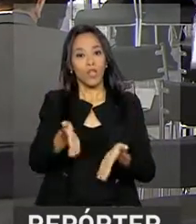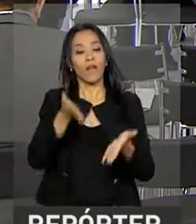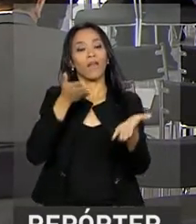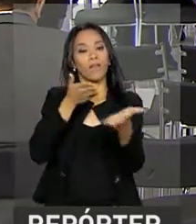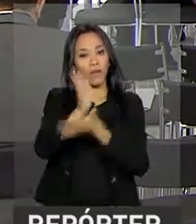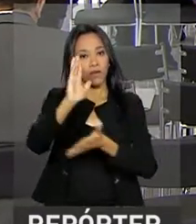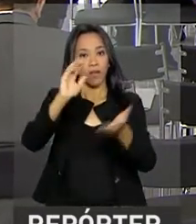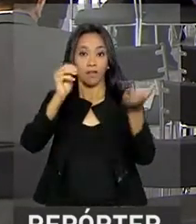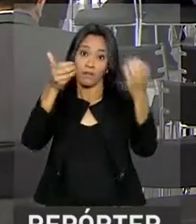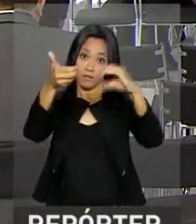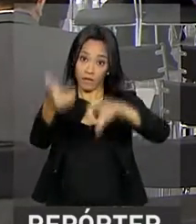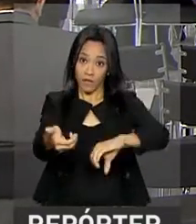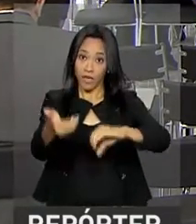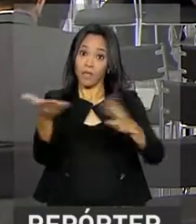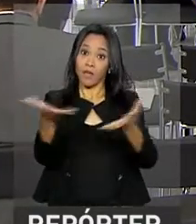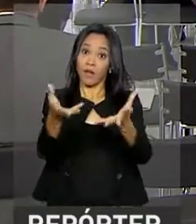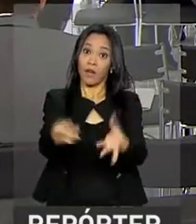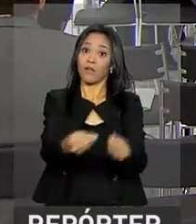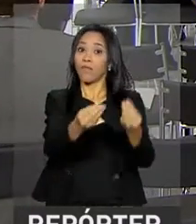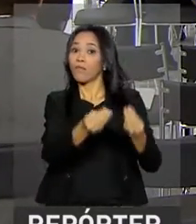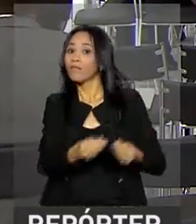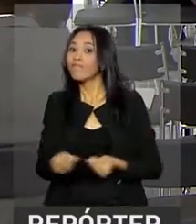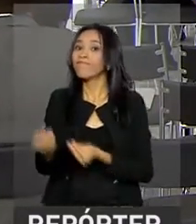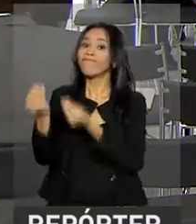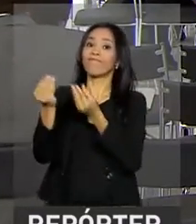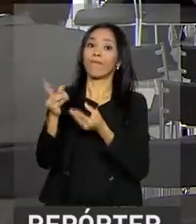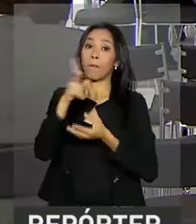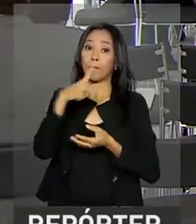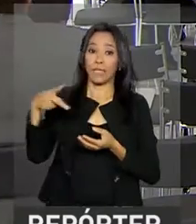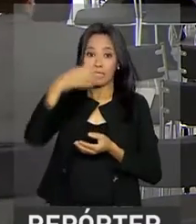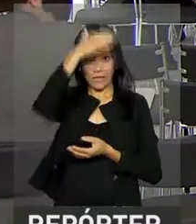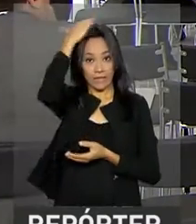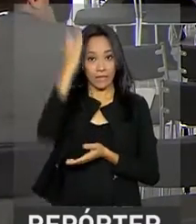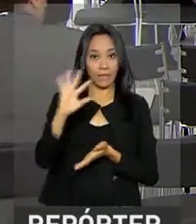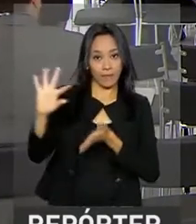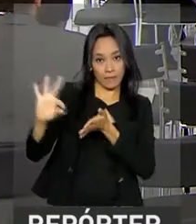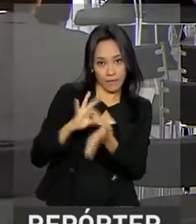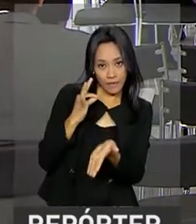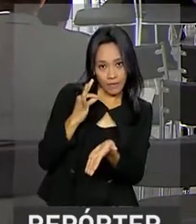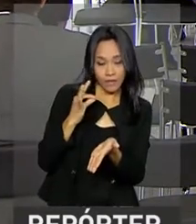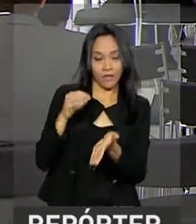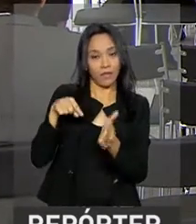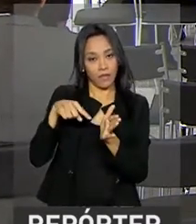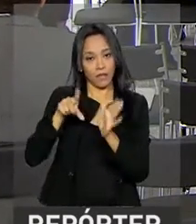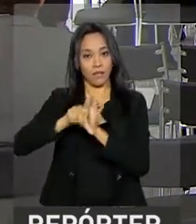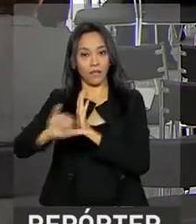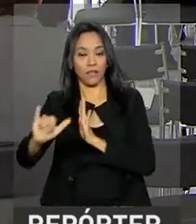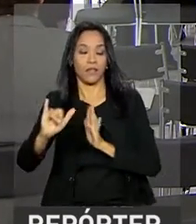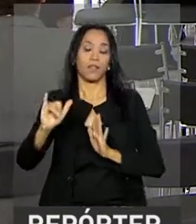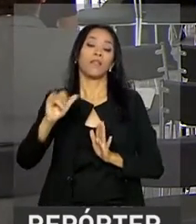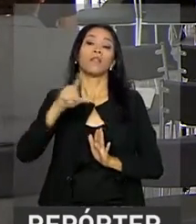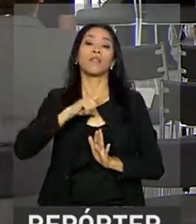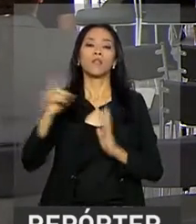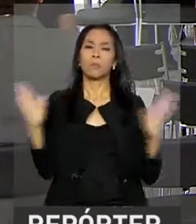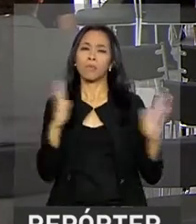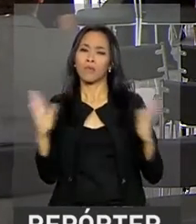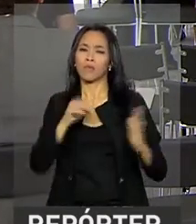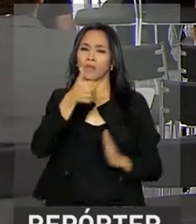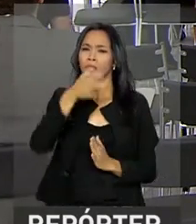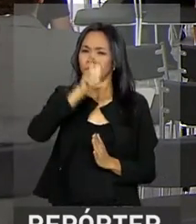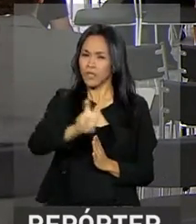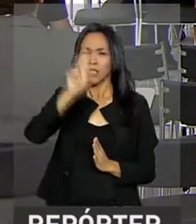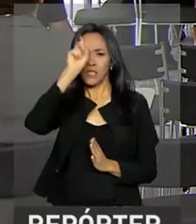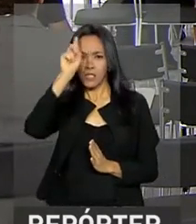Congresso, é hora então do presidente fazer a sanção dessa lei. Ou seja, o presidente teria 15 dias